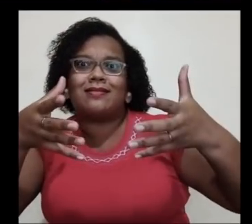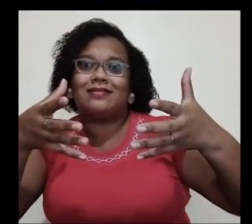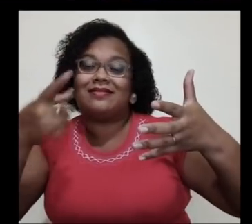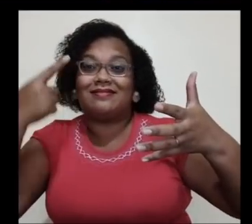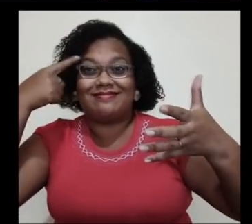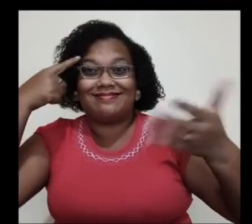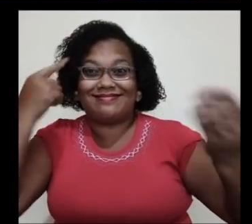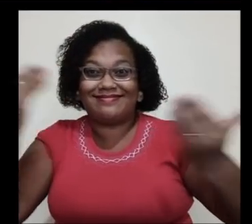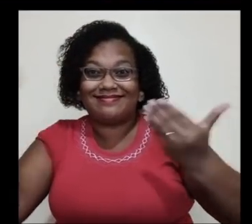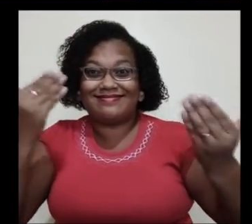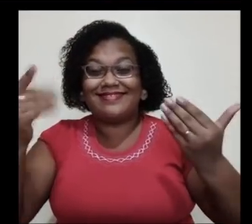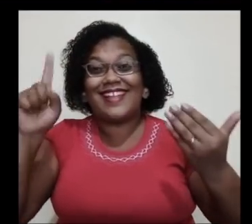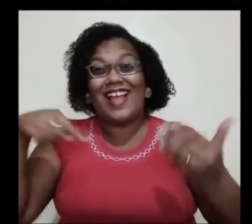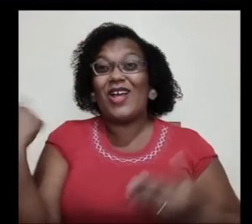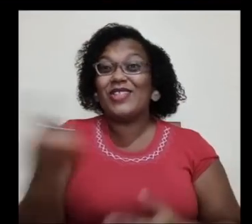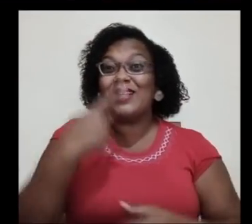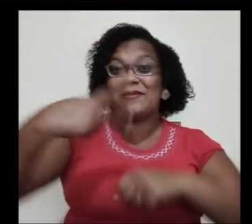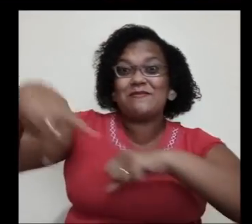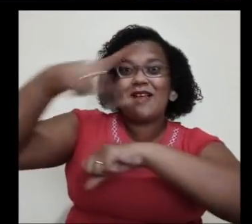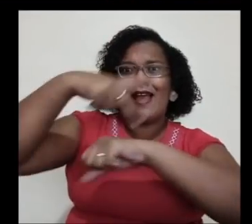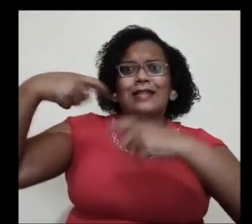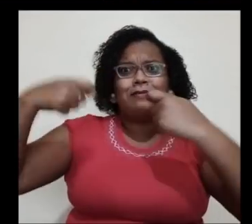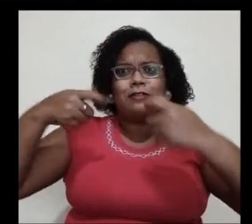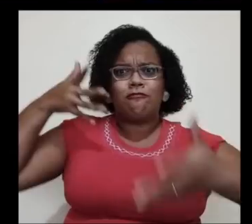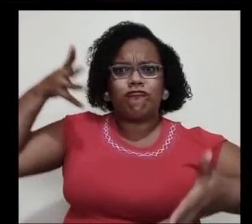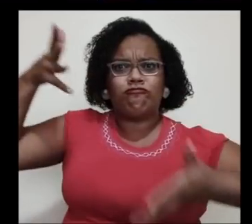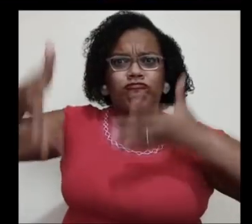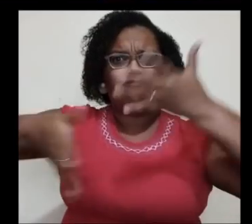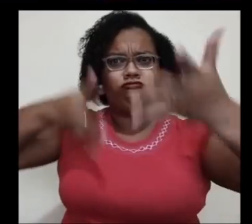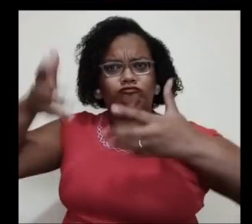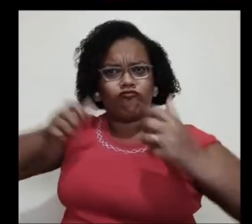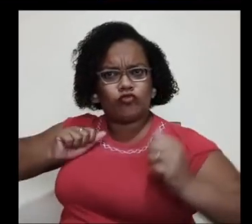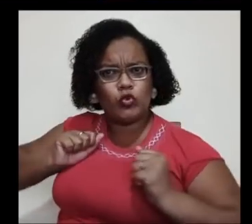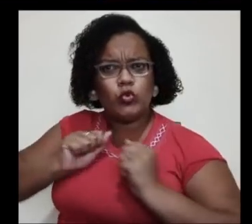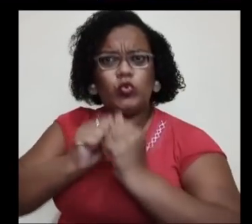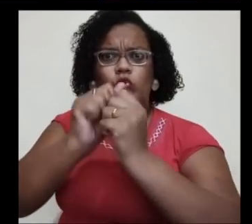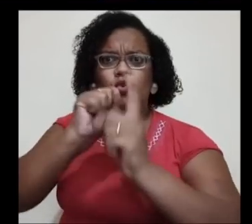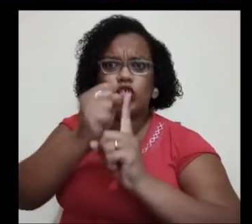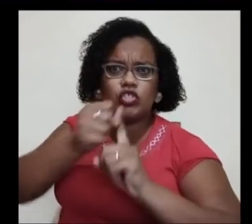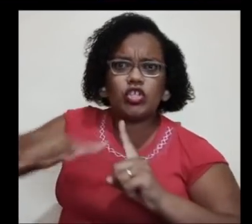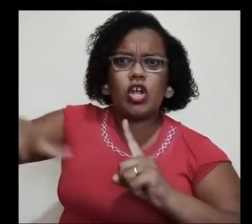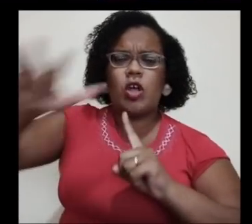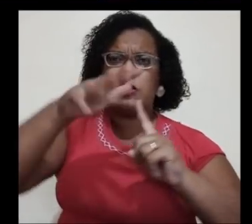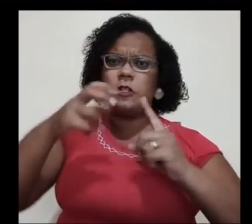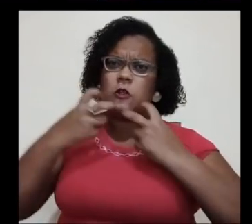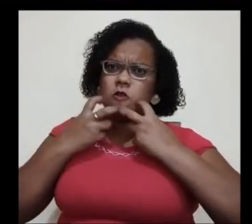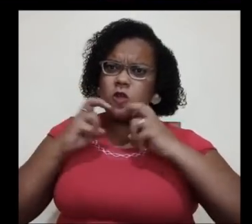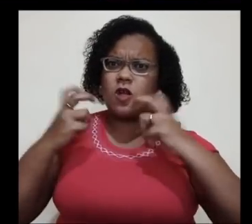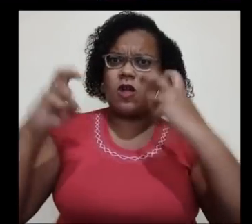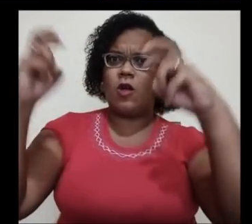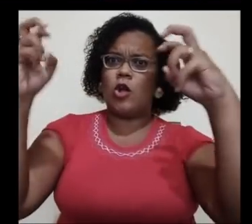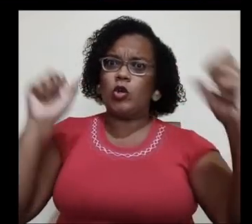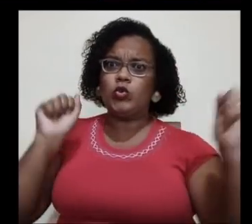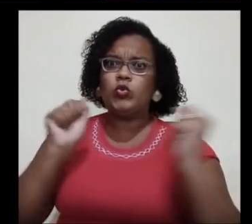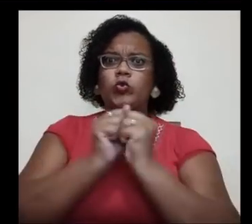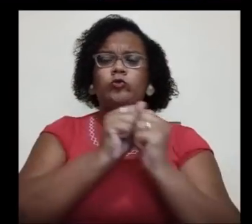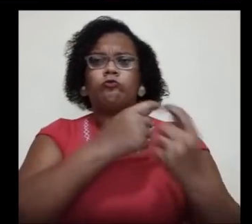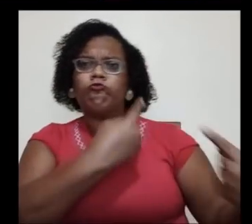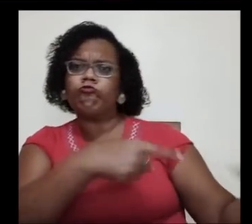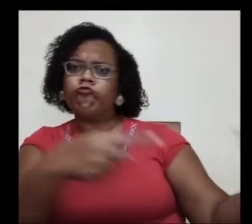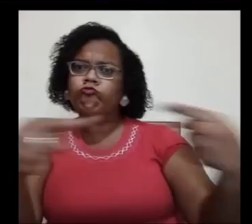surge quando nós tivermos muitas vozes, as diversas vozes da sociedade brasileira falando,